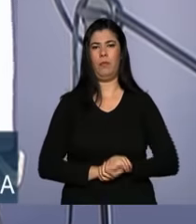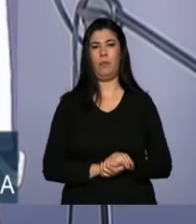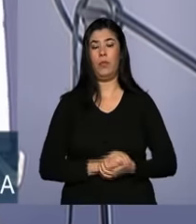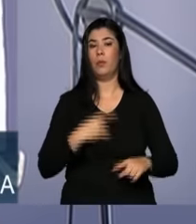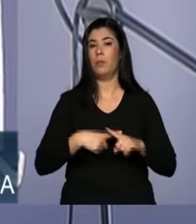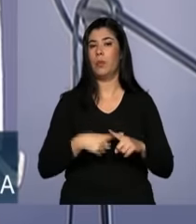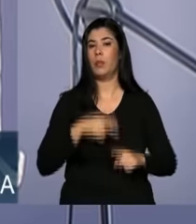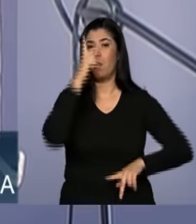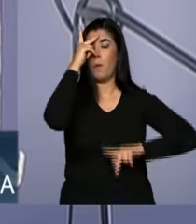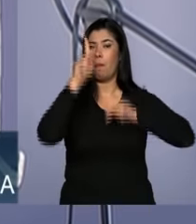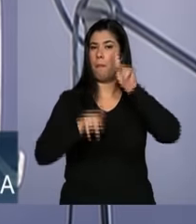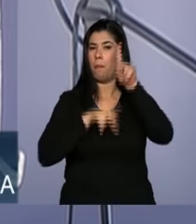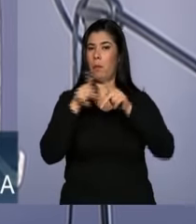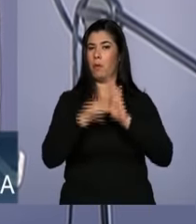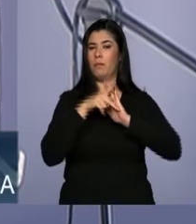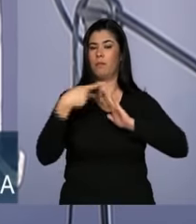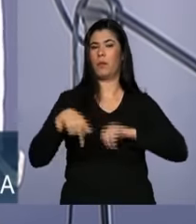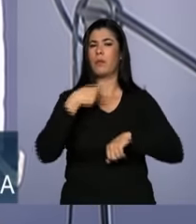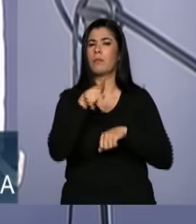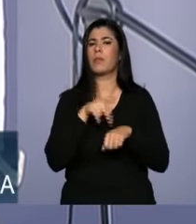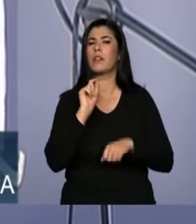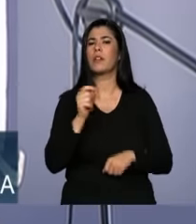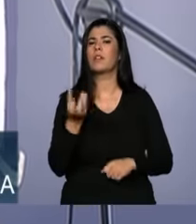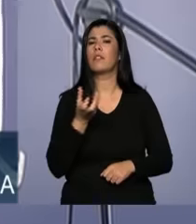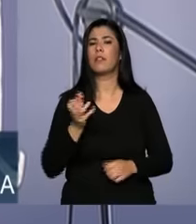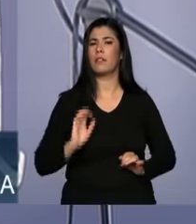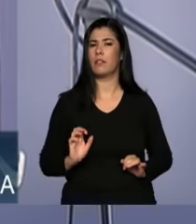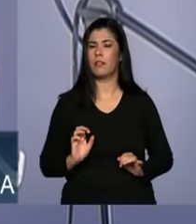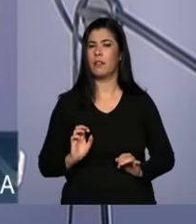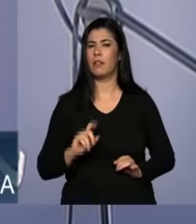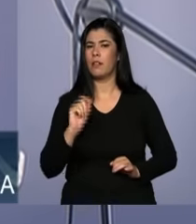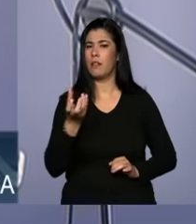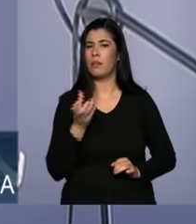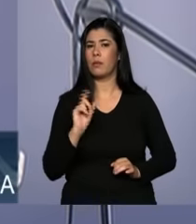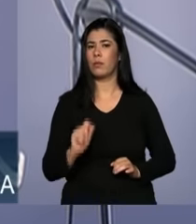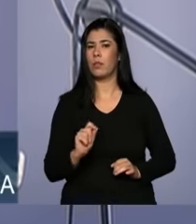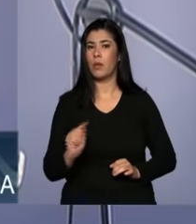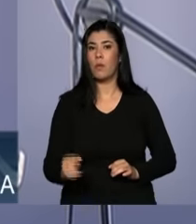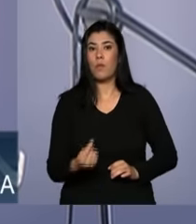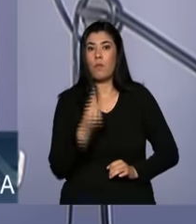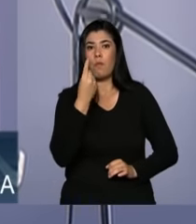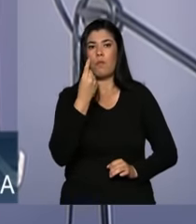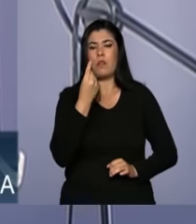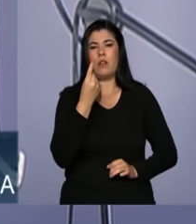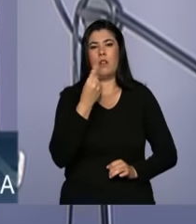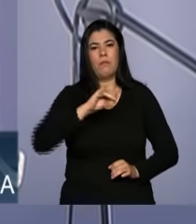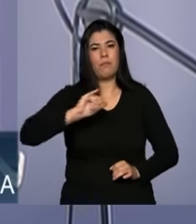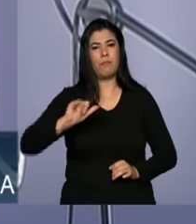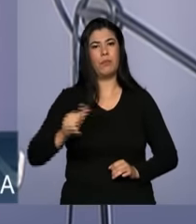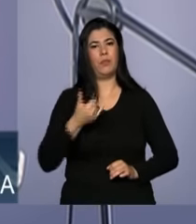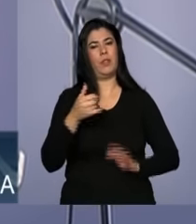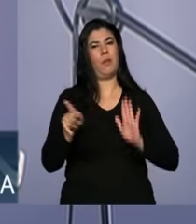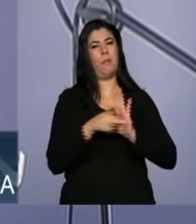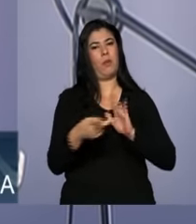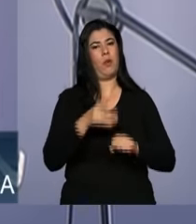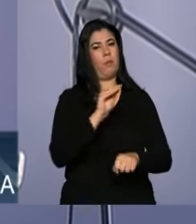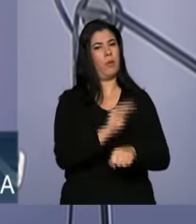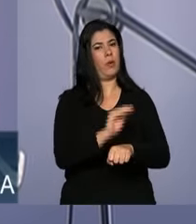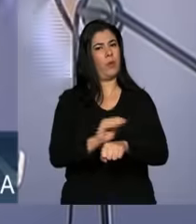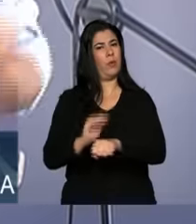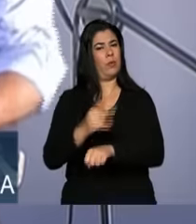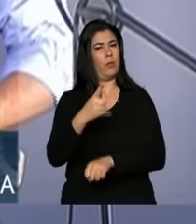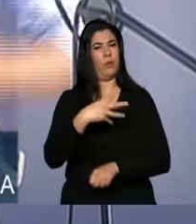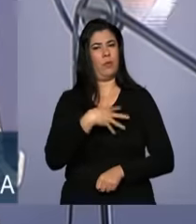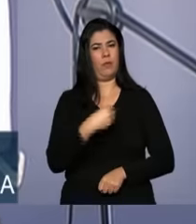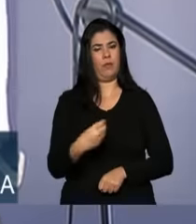o povo do nosso país quer é apenas uma oportunidade de criar seus